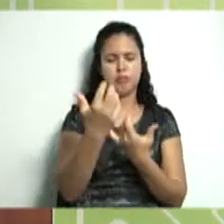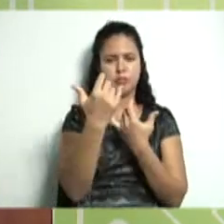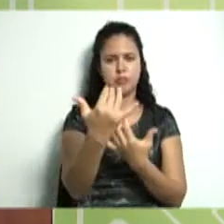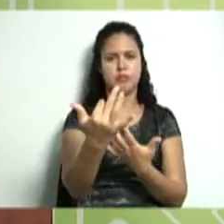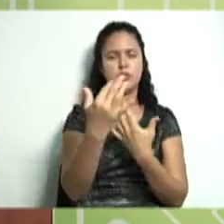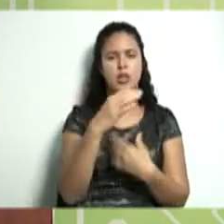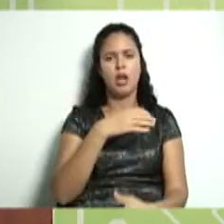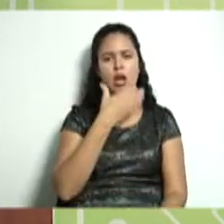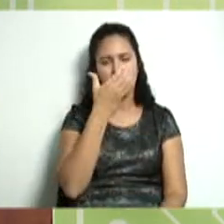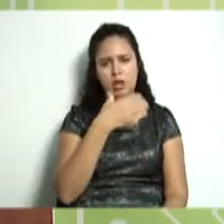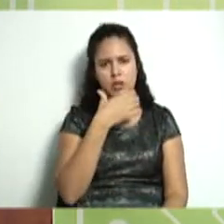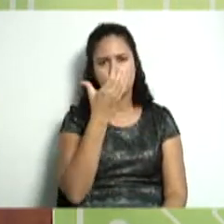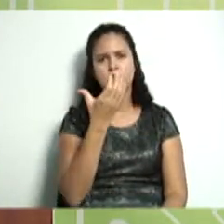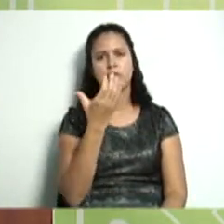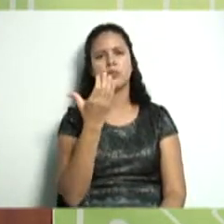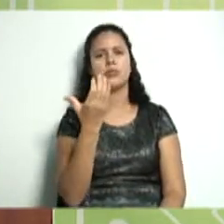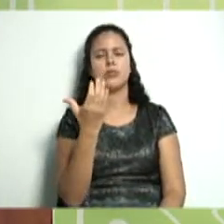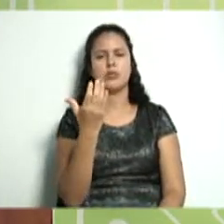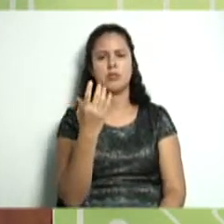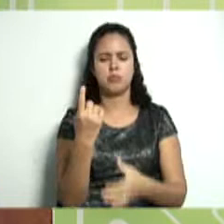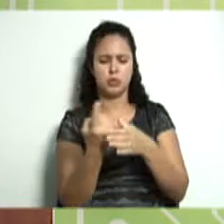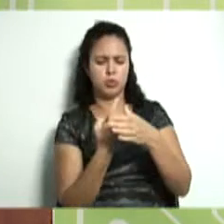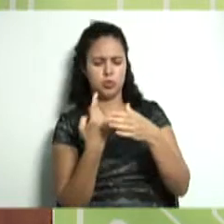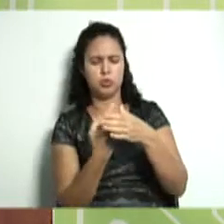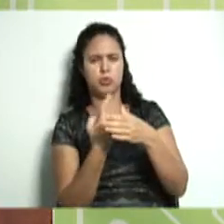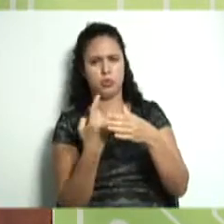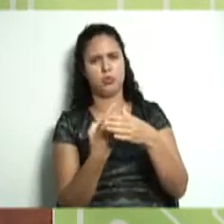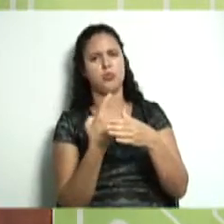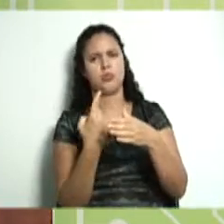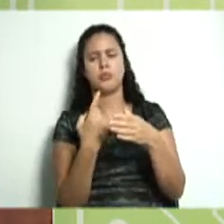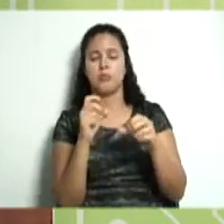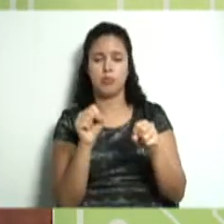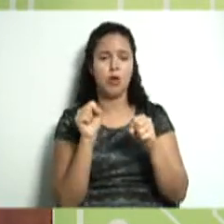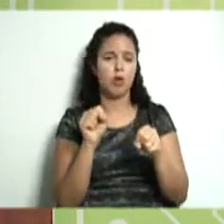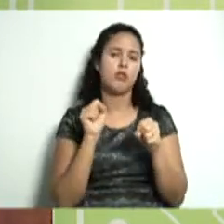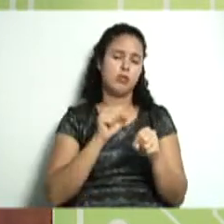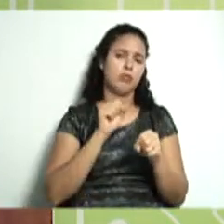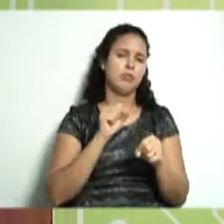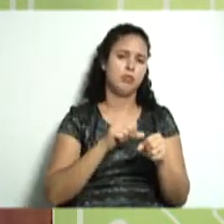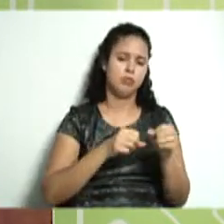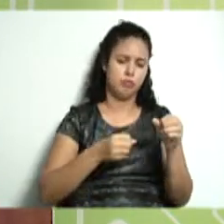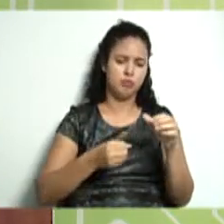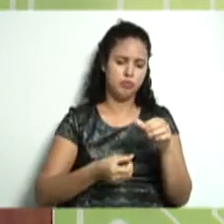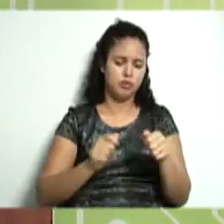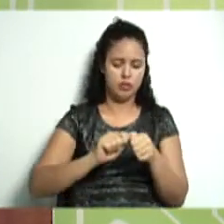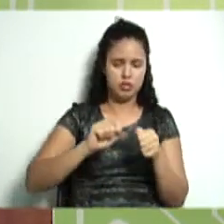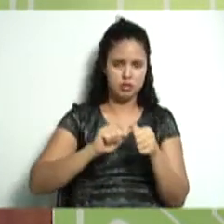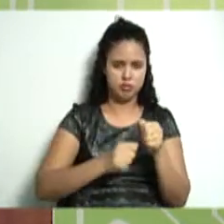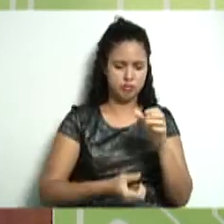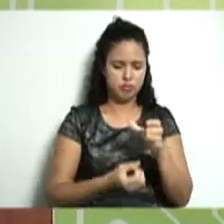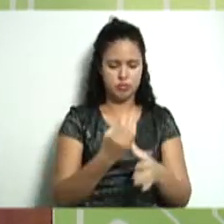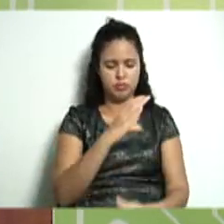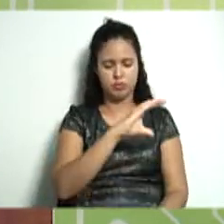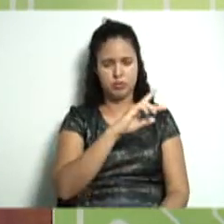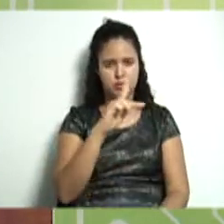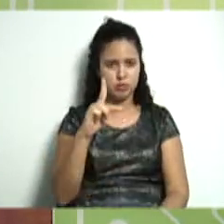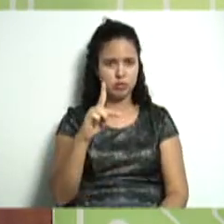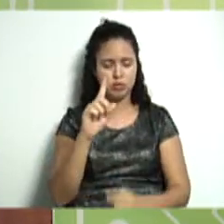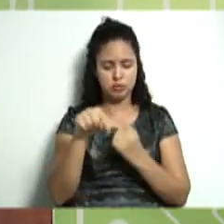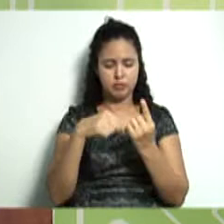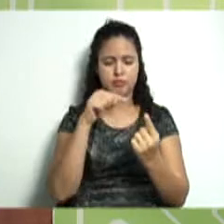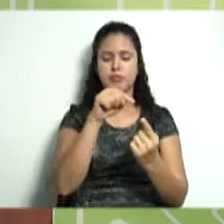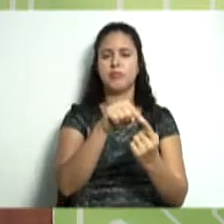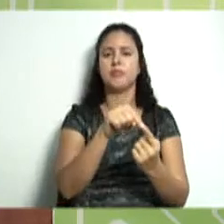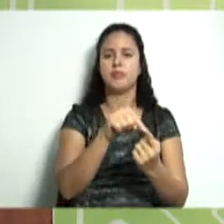de polpas. Seria uma oportunidade de fazer cooperativas com esse